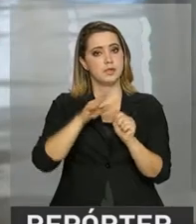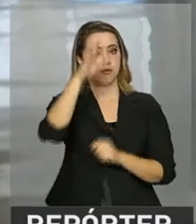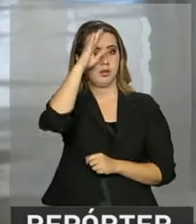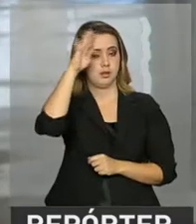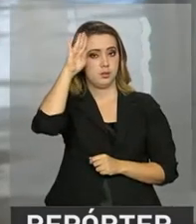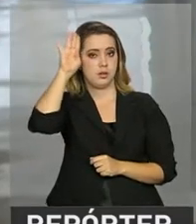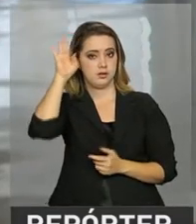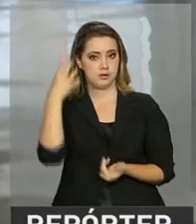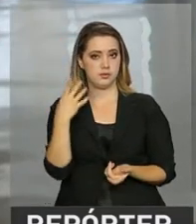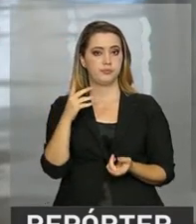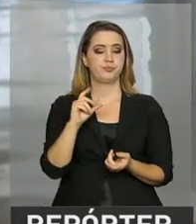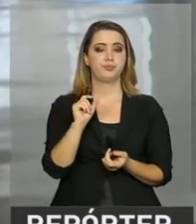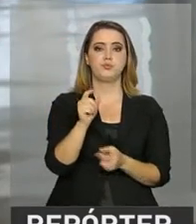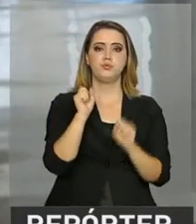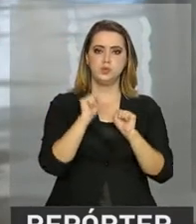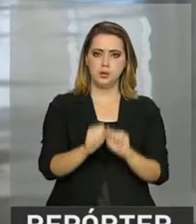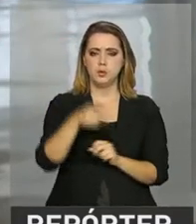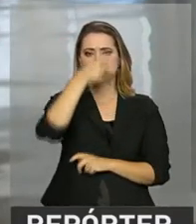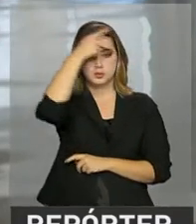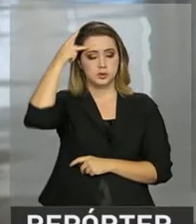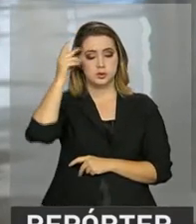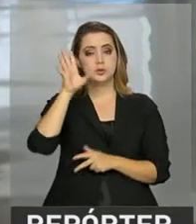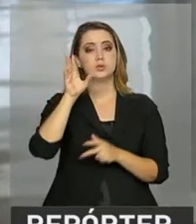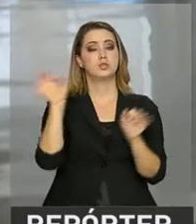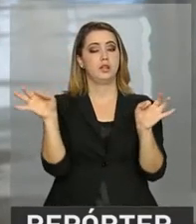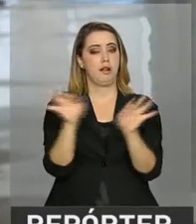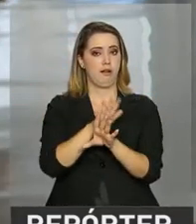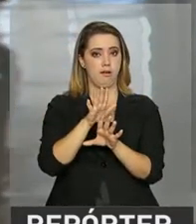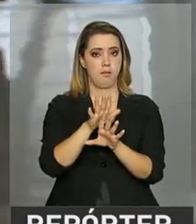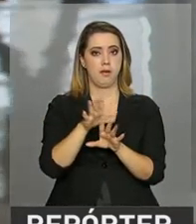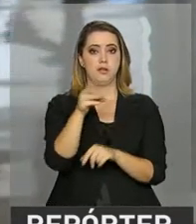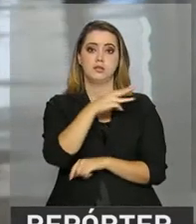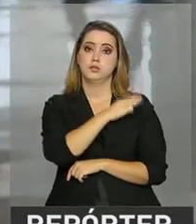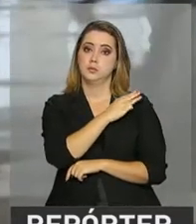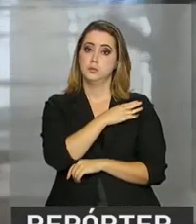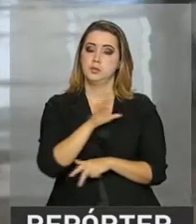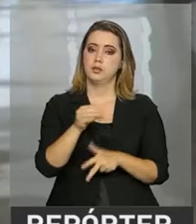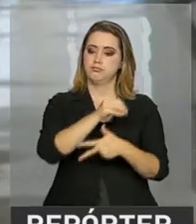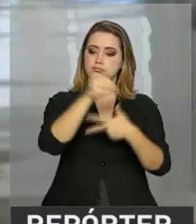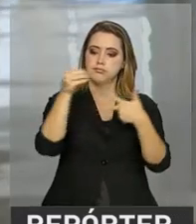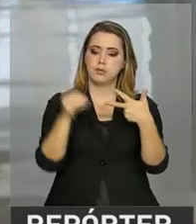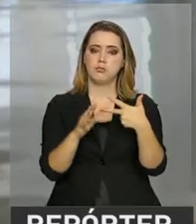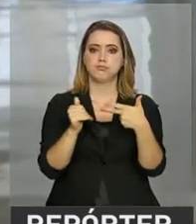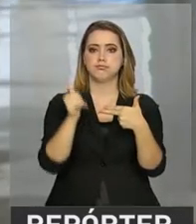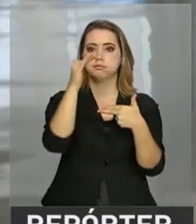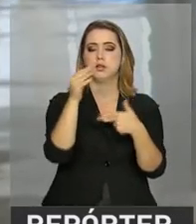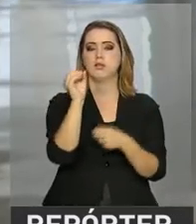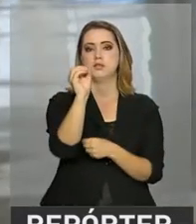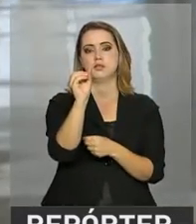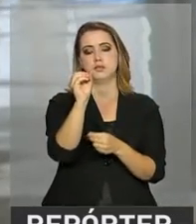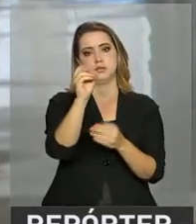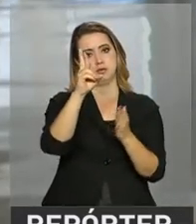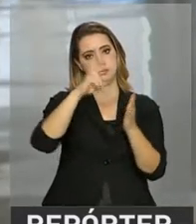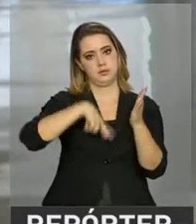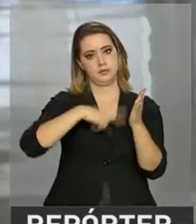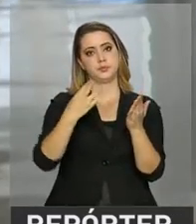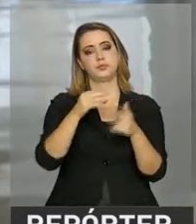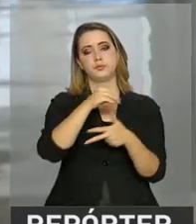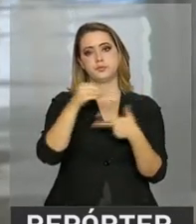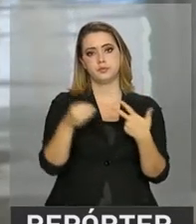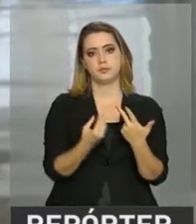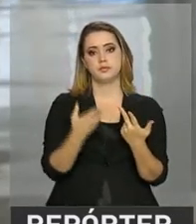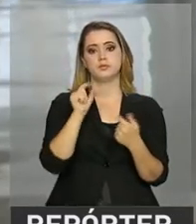podem se inscrever estudantes que concluíram o ensino médio e tiveram nota acima de zero na redação do enem agora vai atualizar os dados